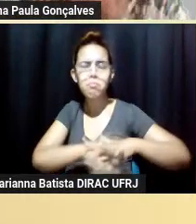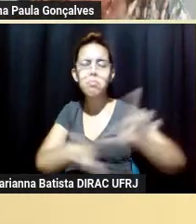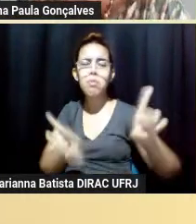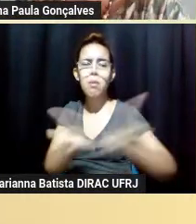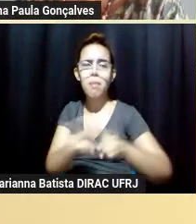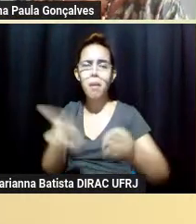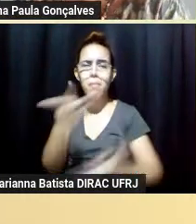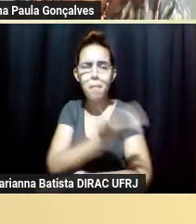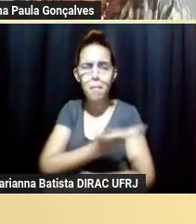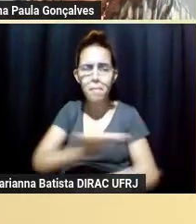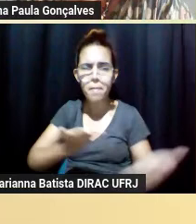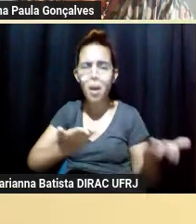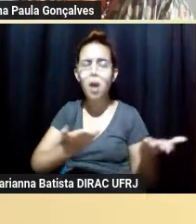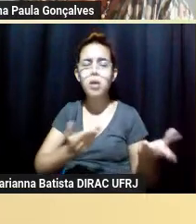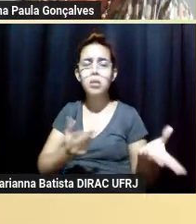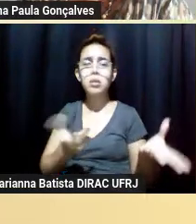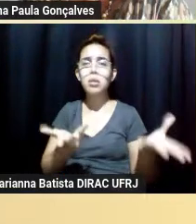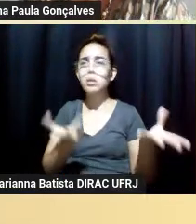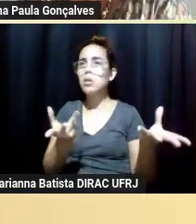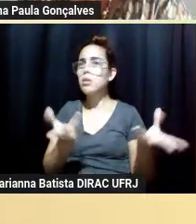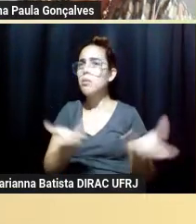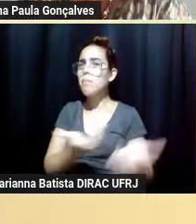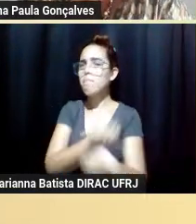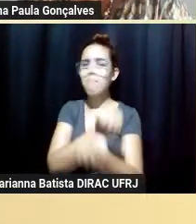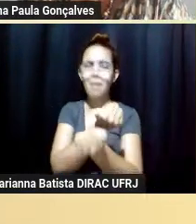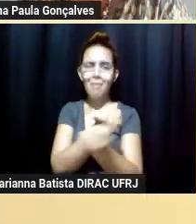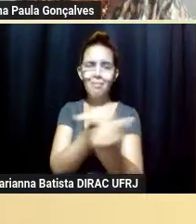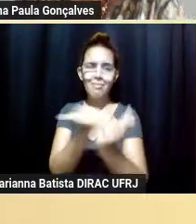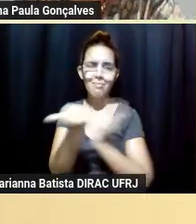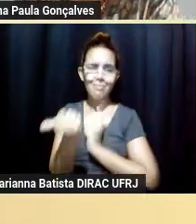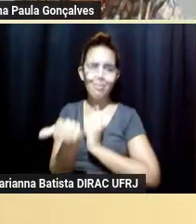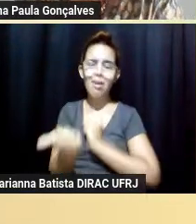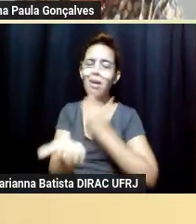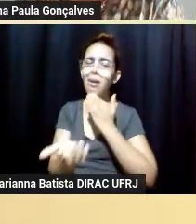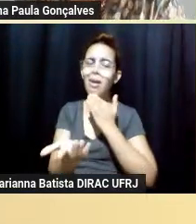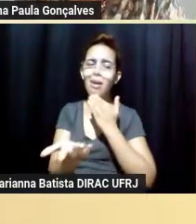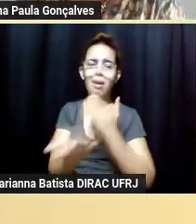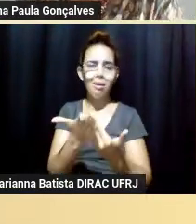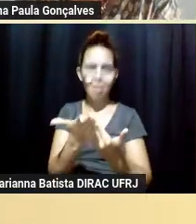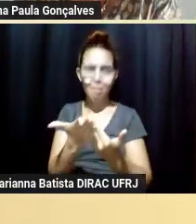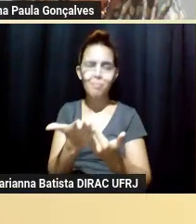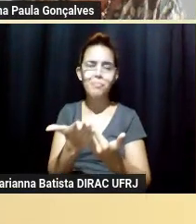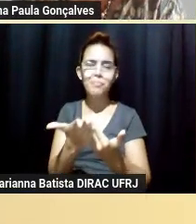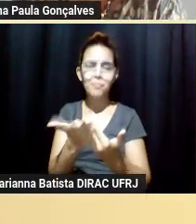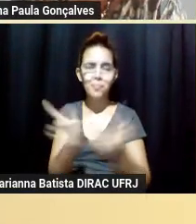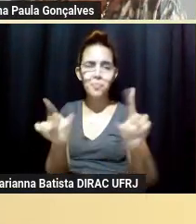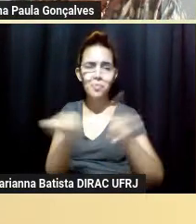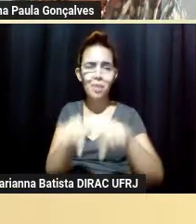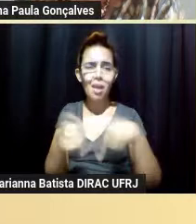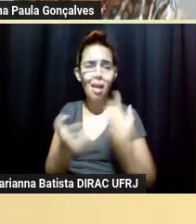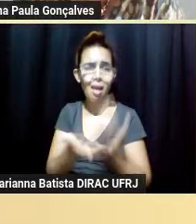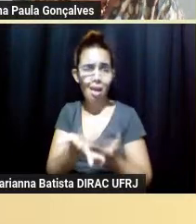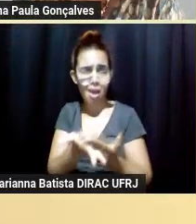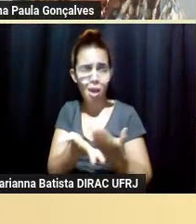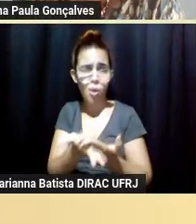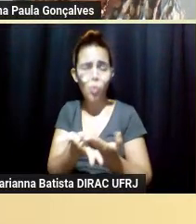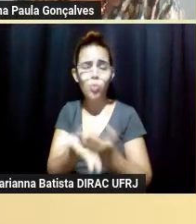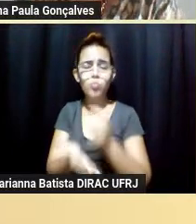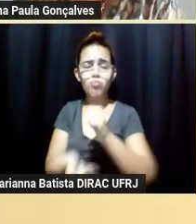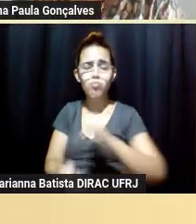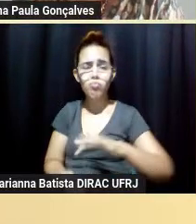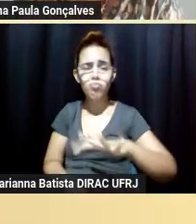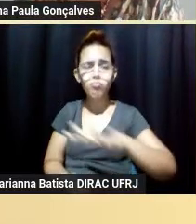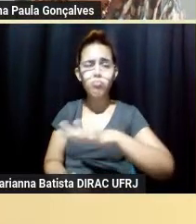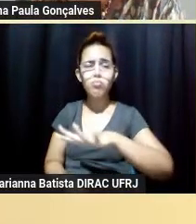me encantando, como eu estava achando interessante poder discutir isso na sala de aula. Deixo aqui um beijo para os meus amigos Bruno